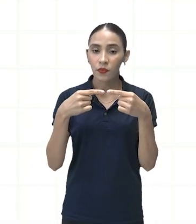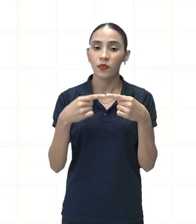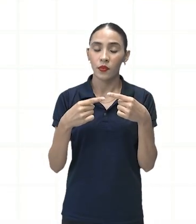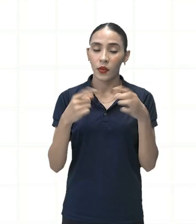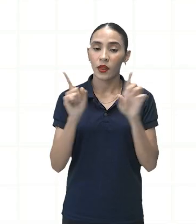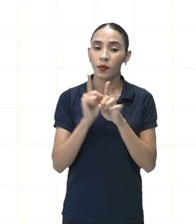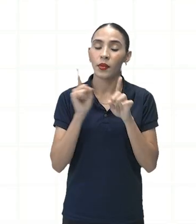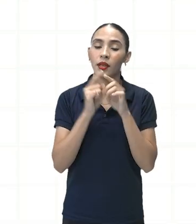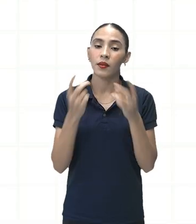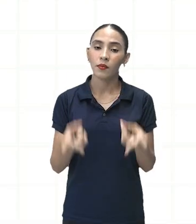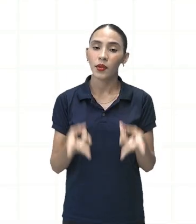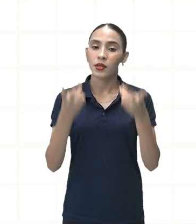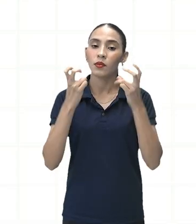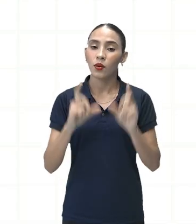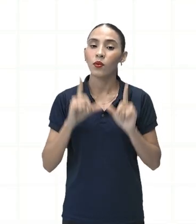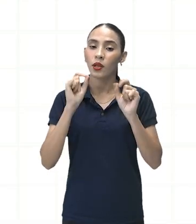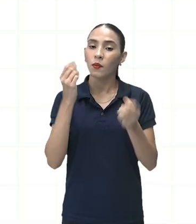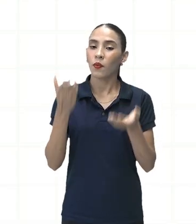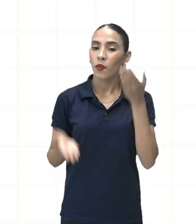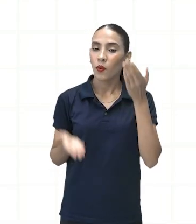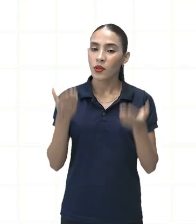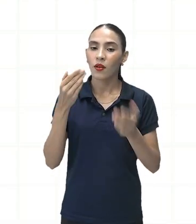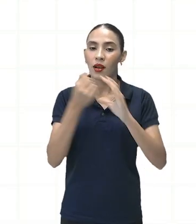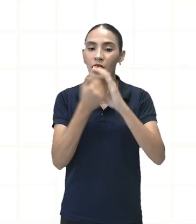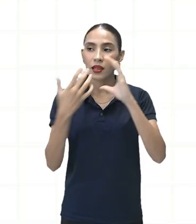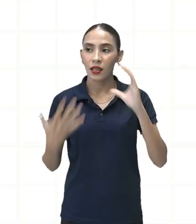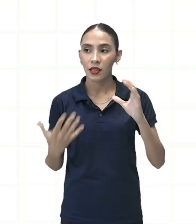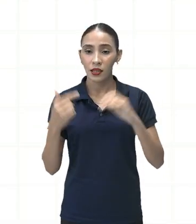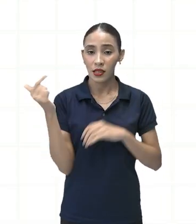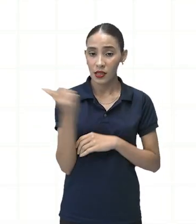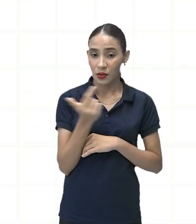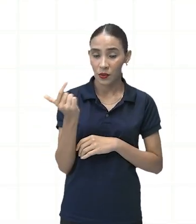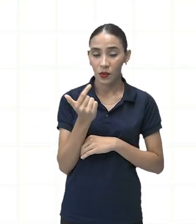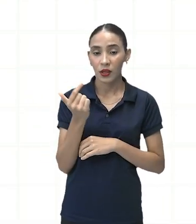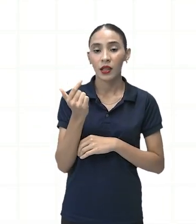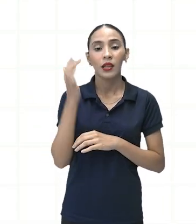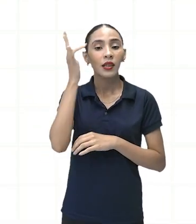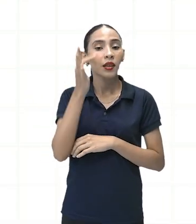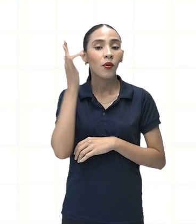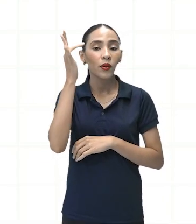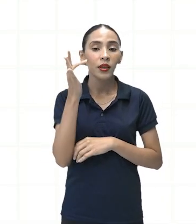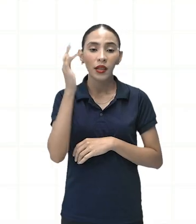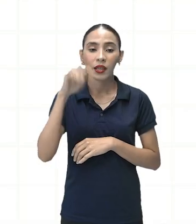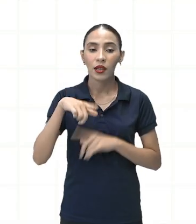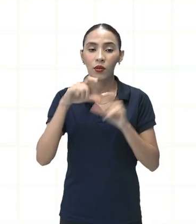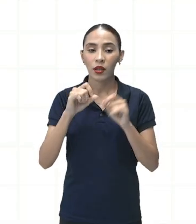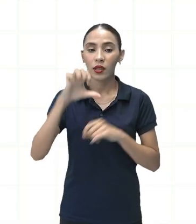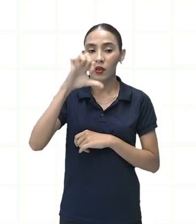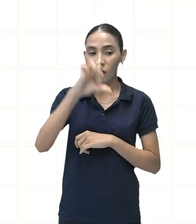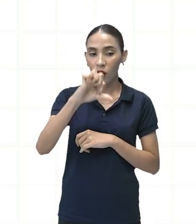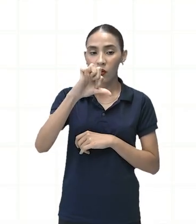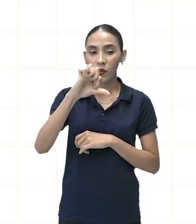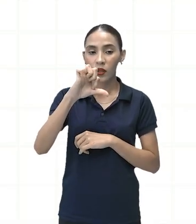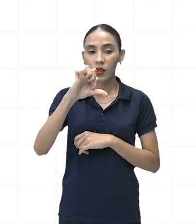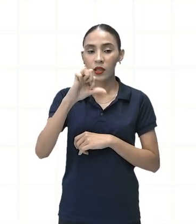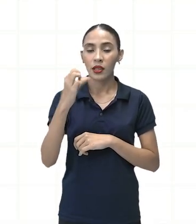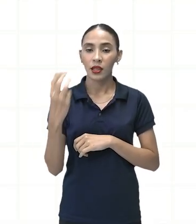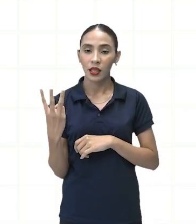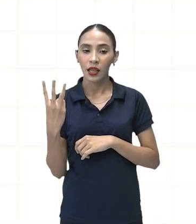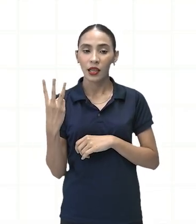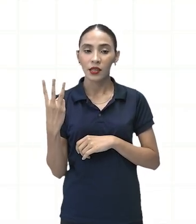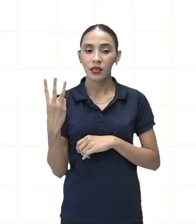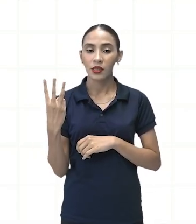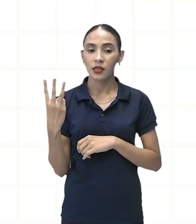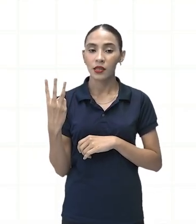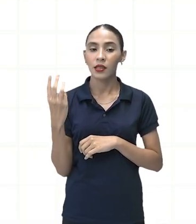ele obteve uma proporção característica para essa segunda lei, que é a proporção de 9 para